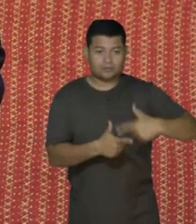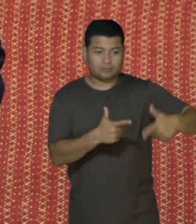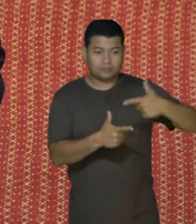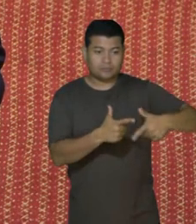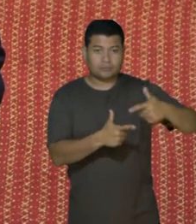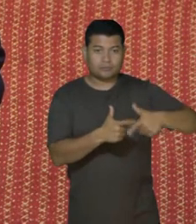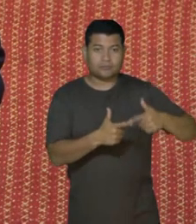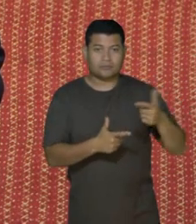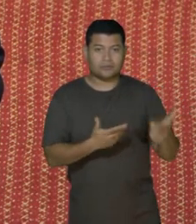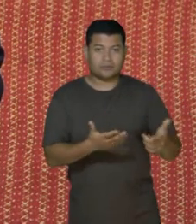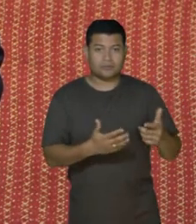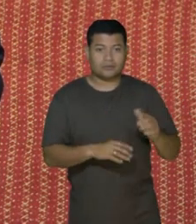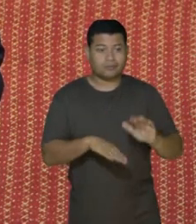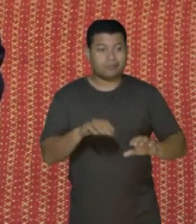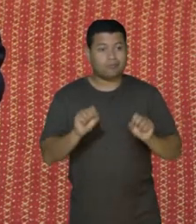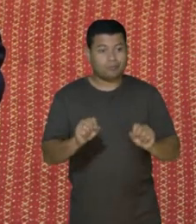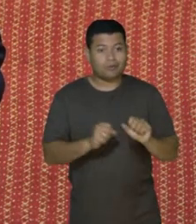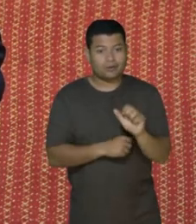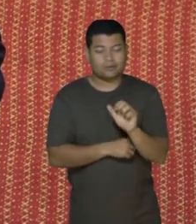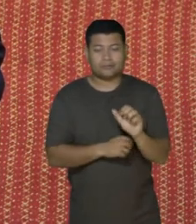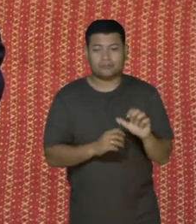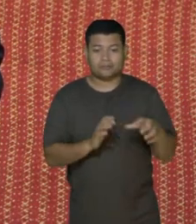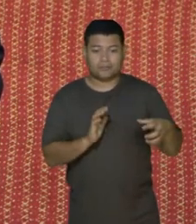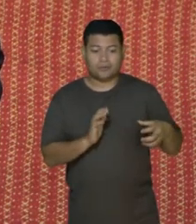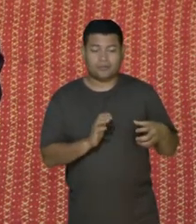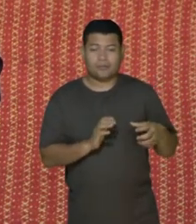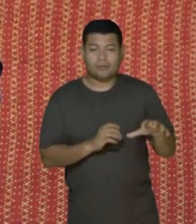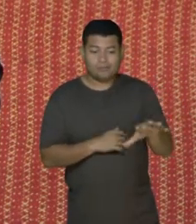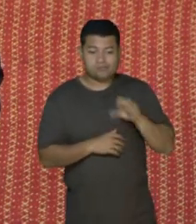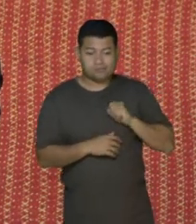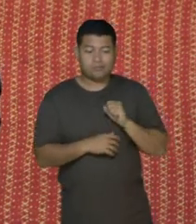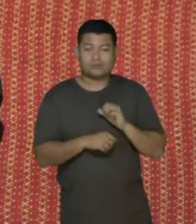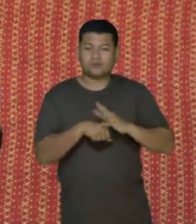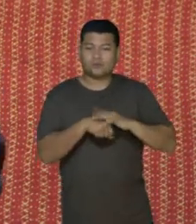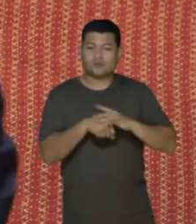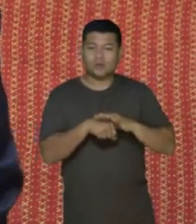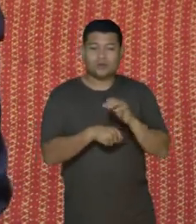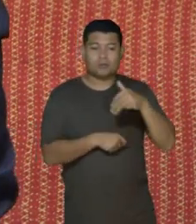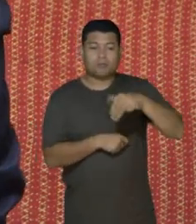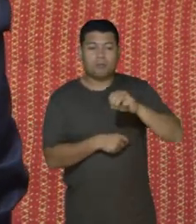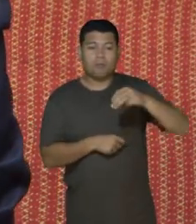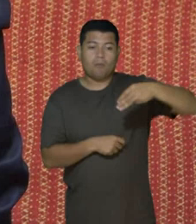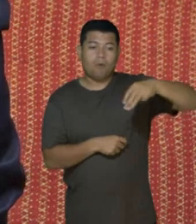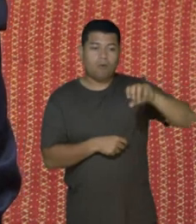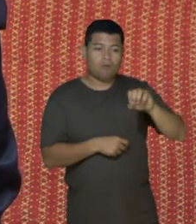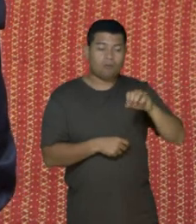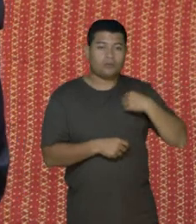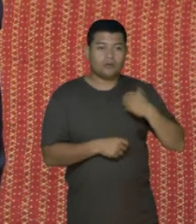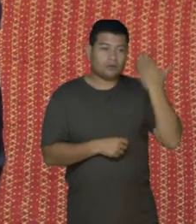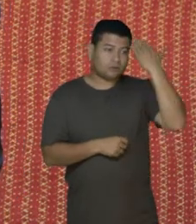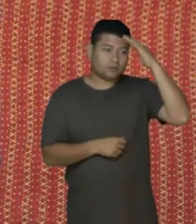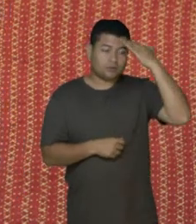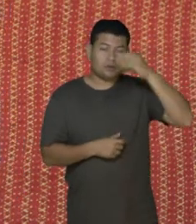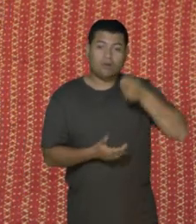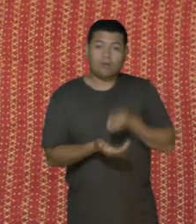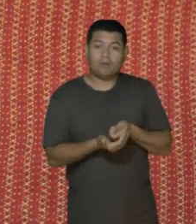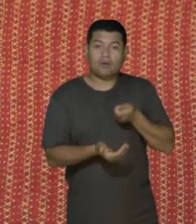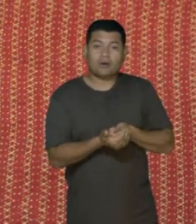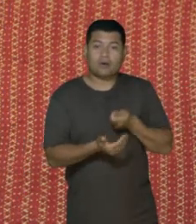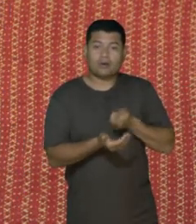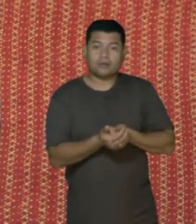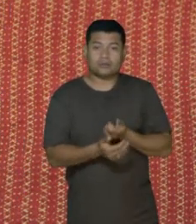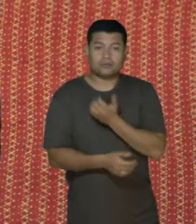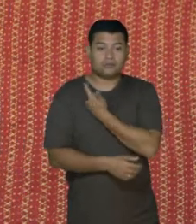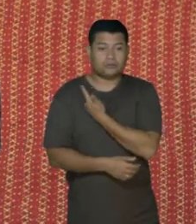de anemia e o mormo, no meu entendimento, é obrigação do Estado fazer essa vacina para o animal,